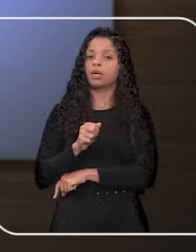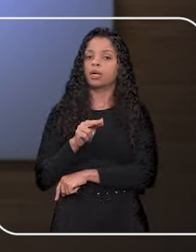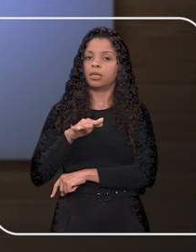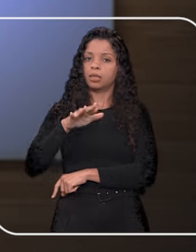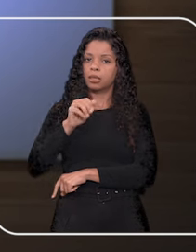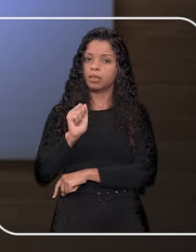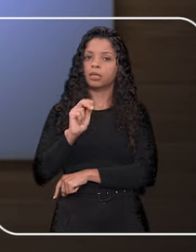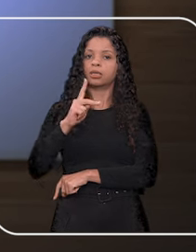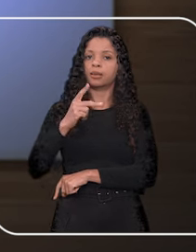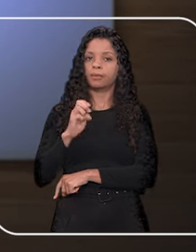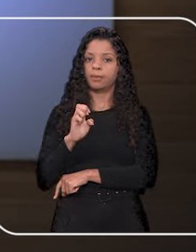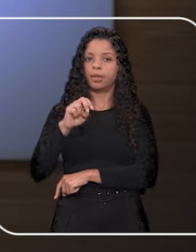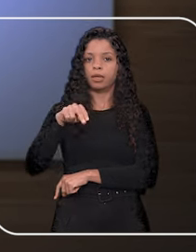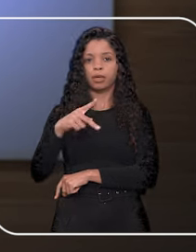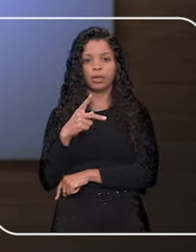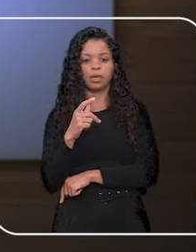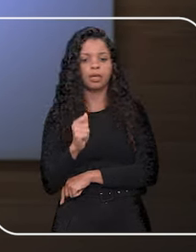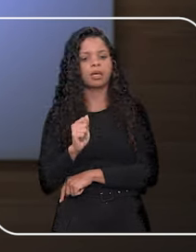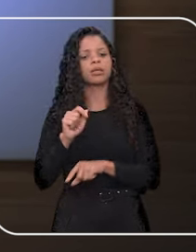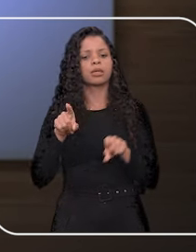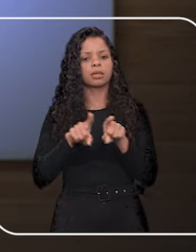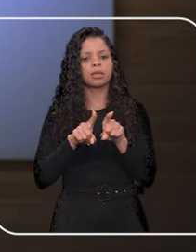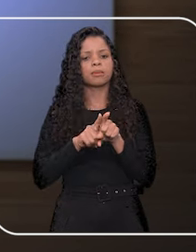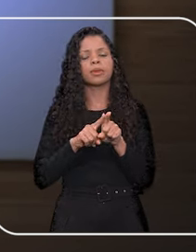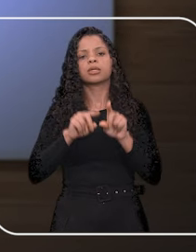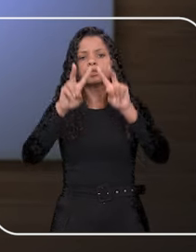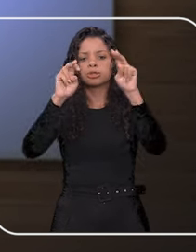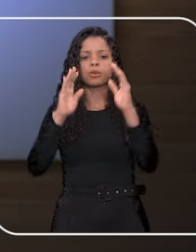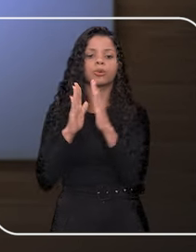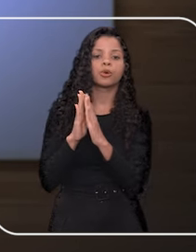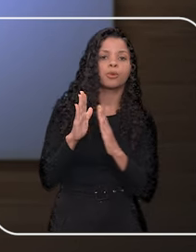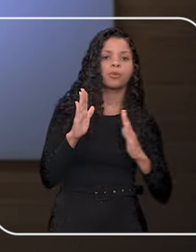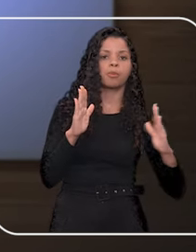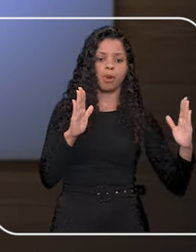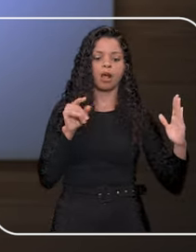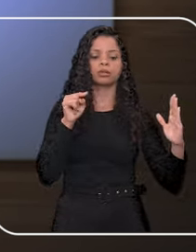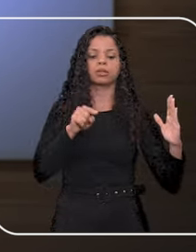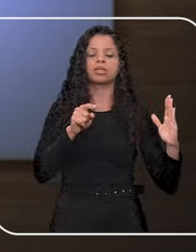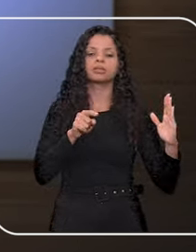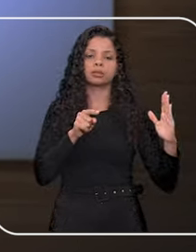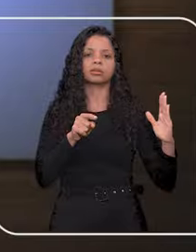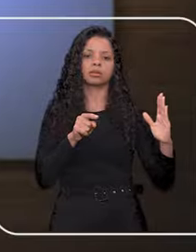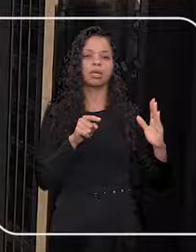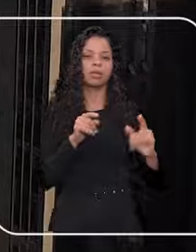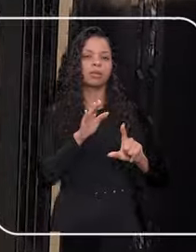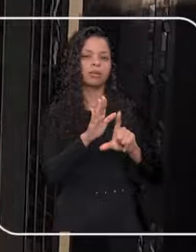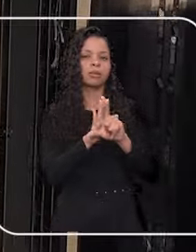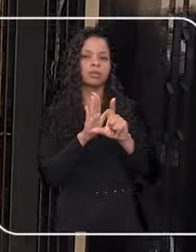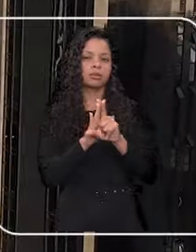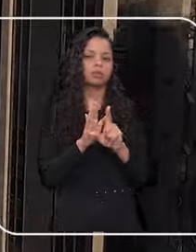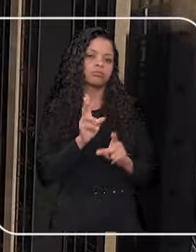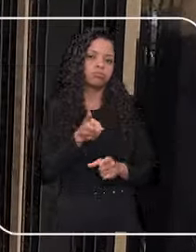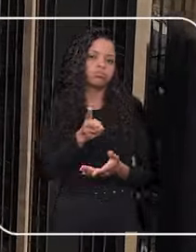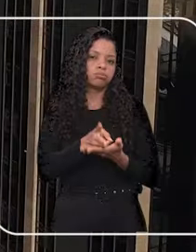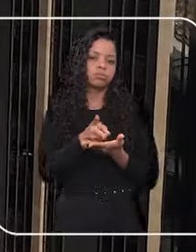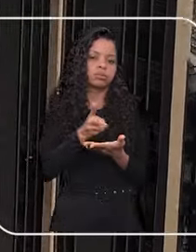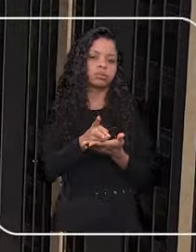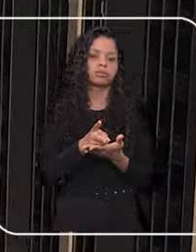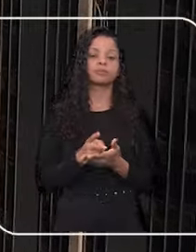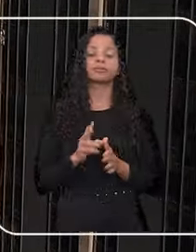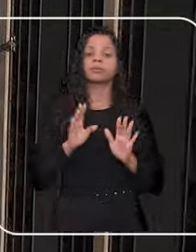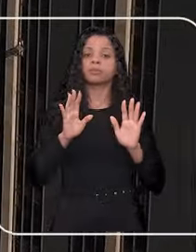é possível a fixação pelo magistrado de prazo pré-determinado para a vigência dessas medidas em um dos recursos